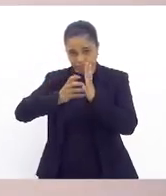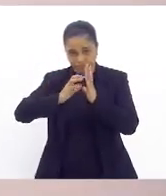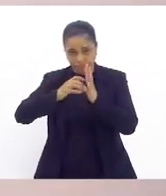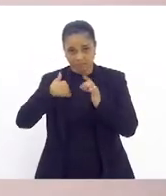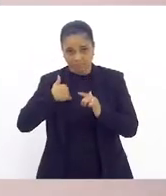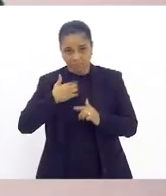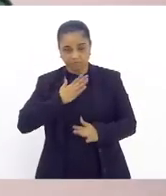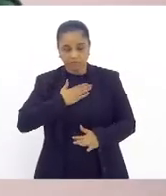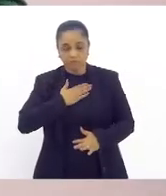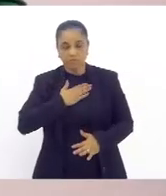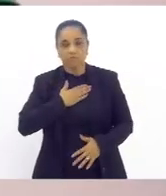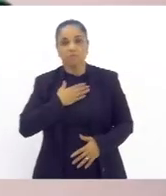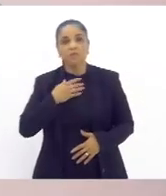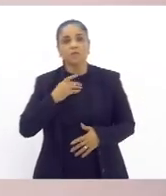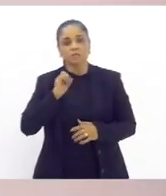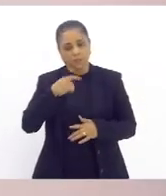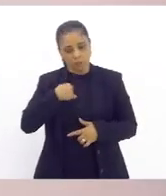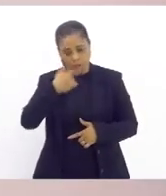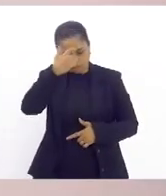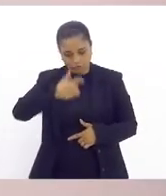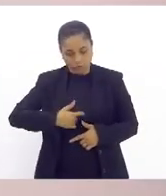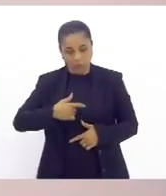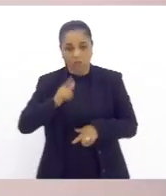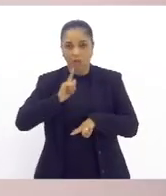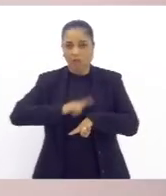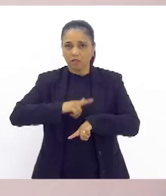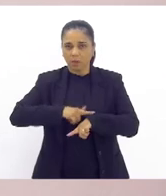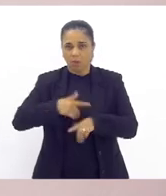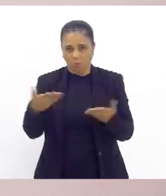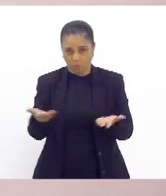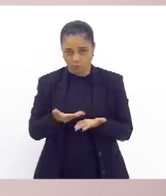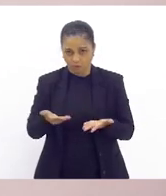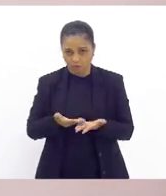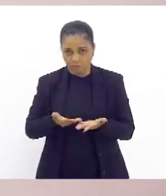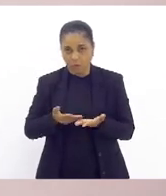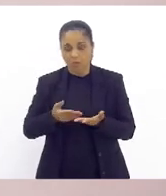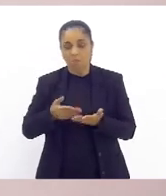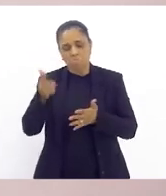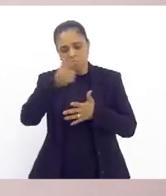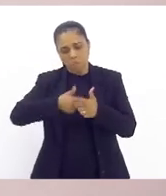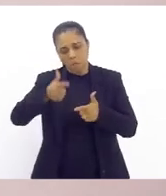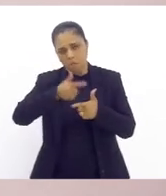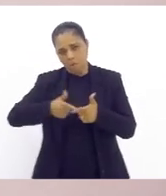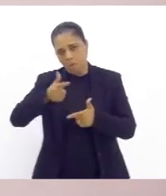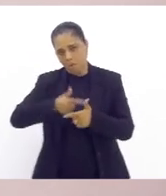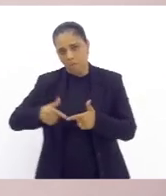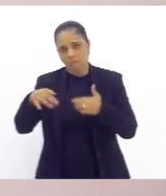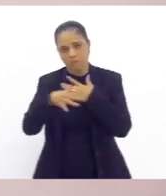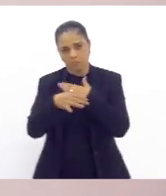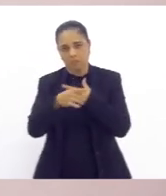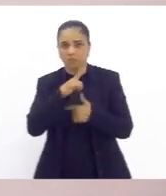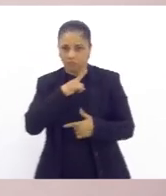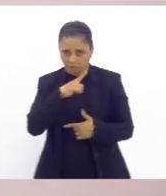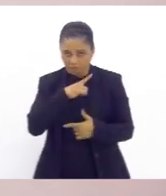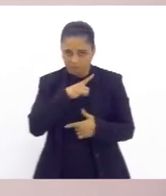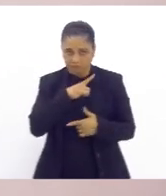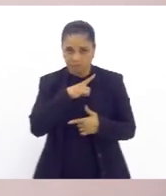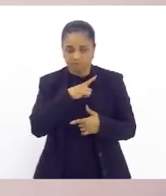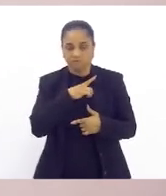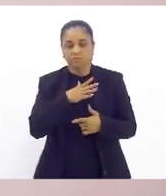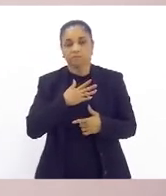como todos falaram aqui estou aqui até essa hora porque temos inúmeros problemas na cidade entre